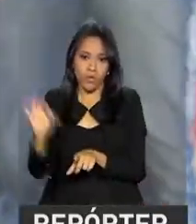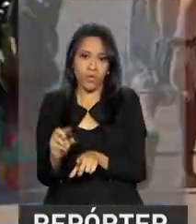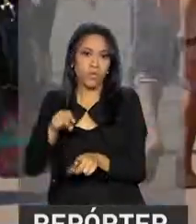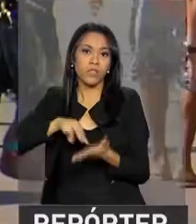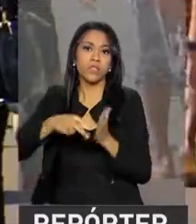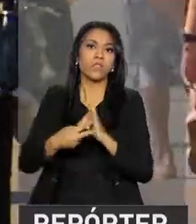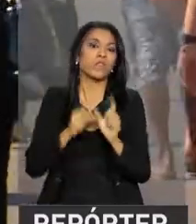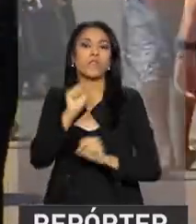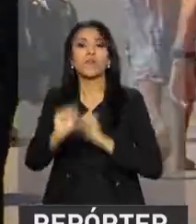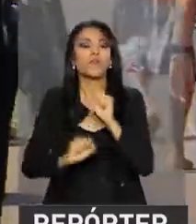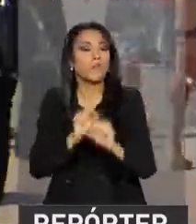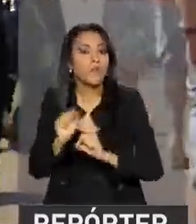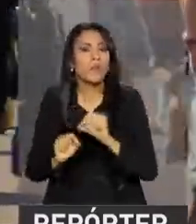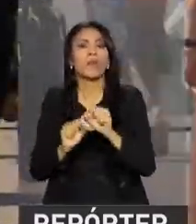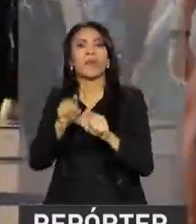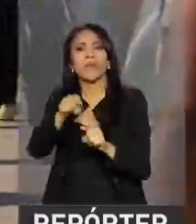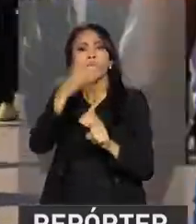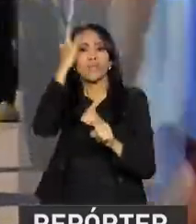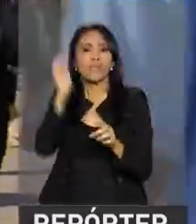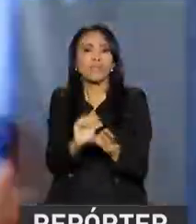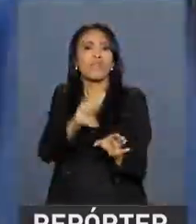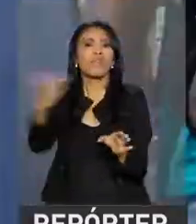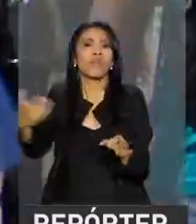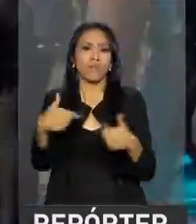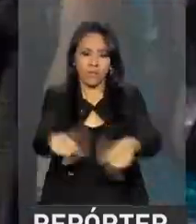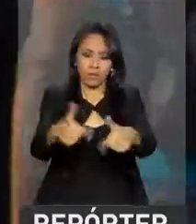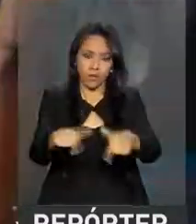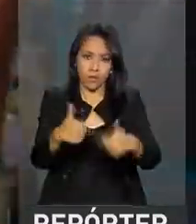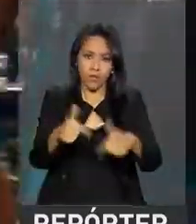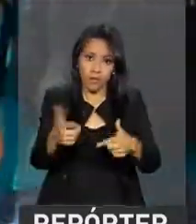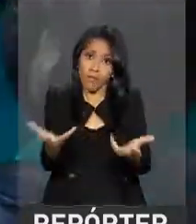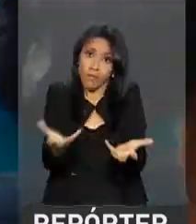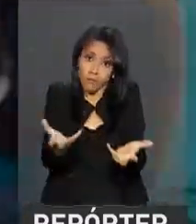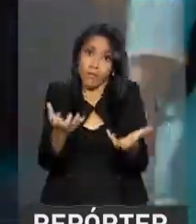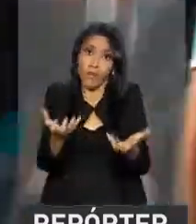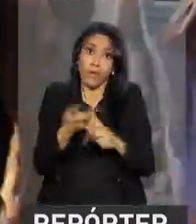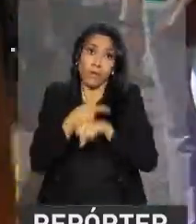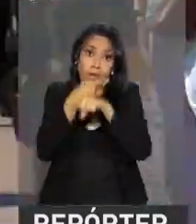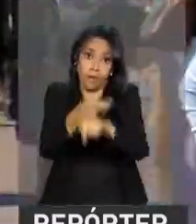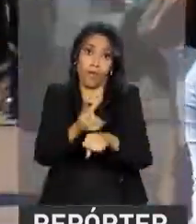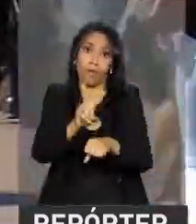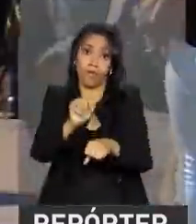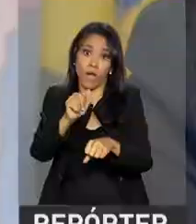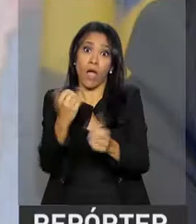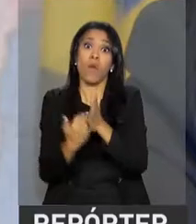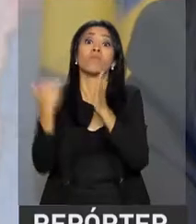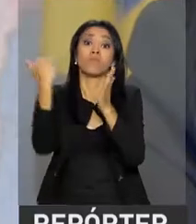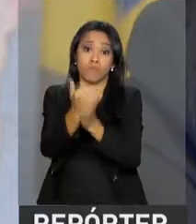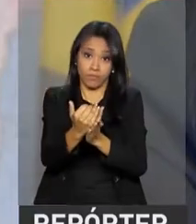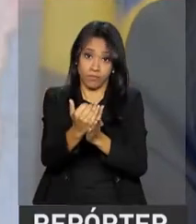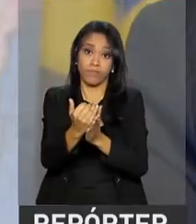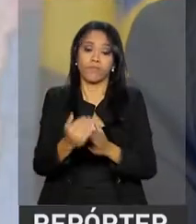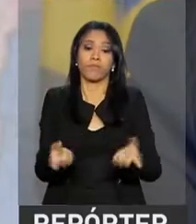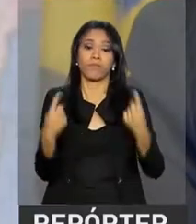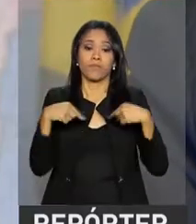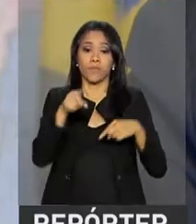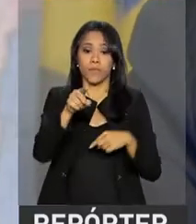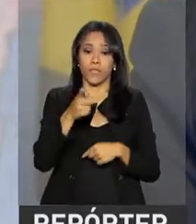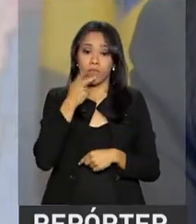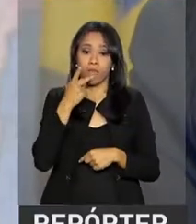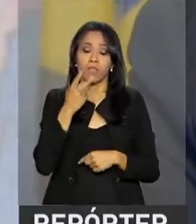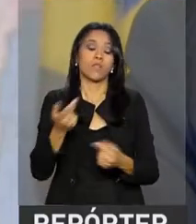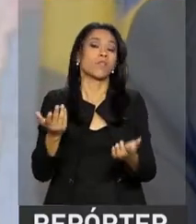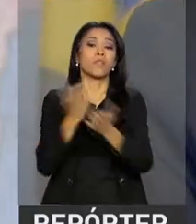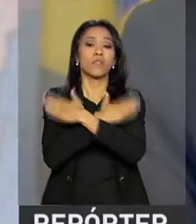significa que a quantidade de brasileiros fora do mercado de trabalho que querem buscar uma vaga aumentou o desemprego vem recuando